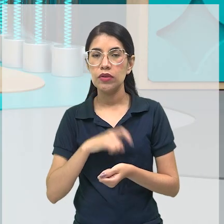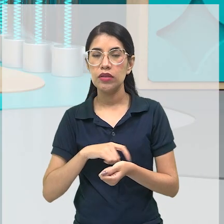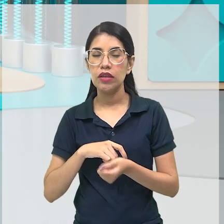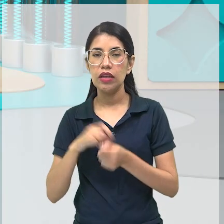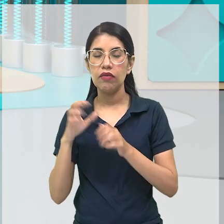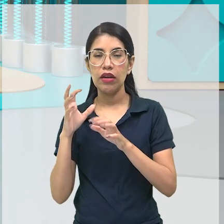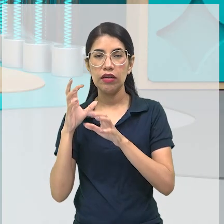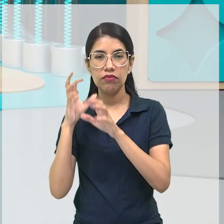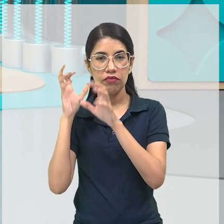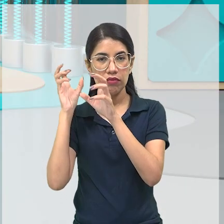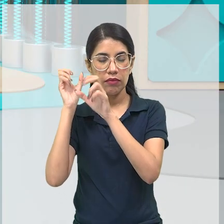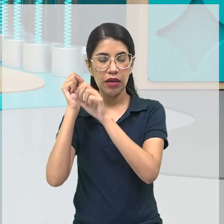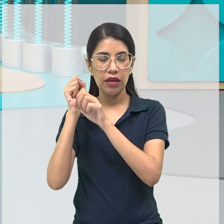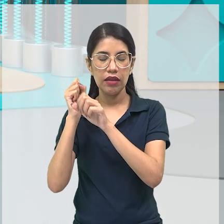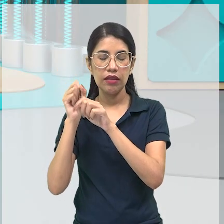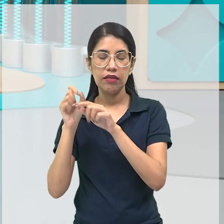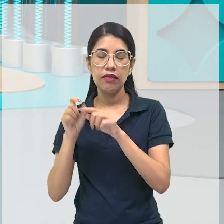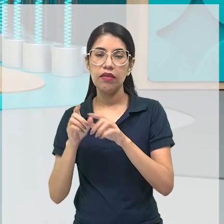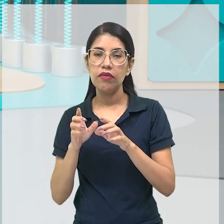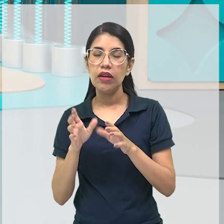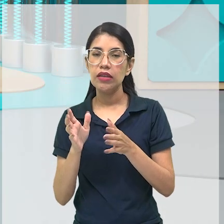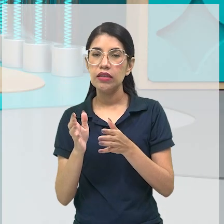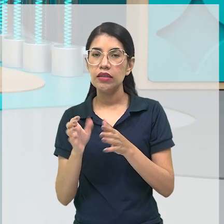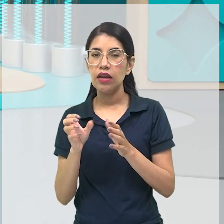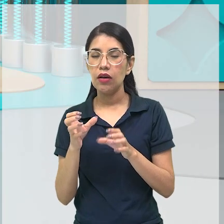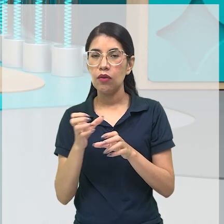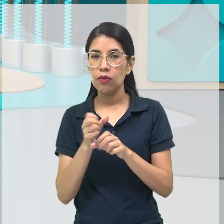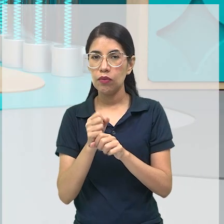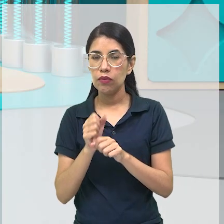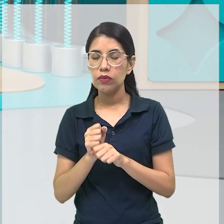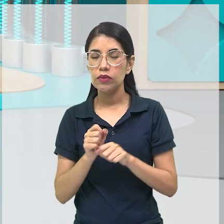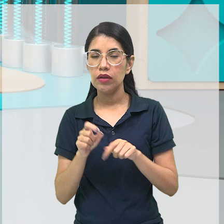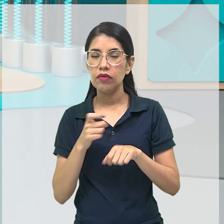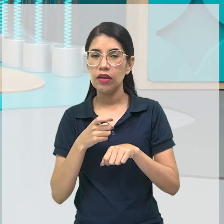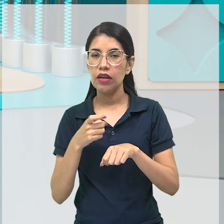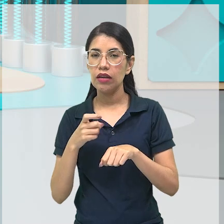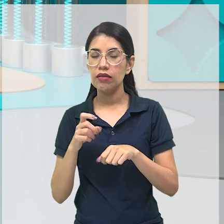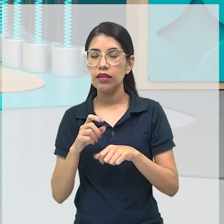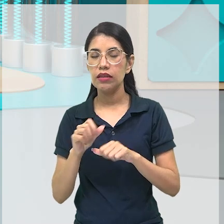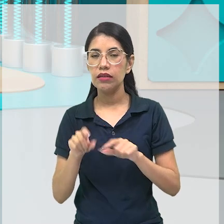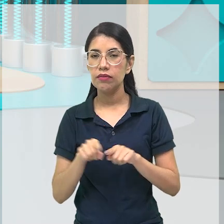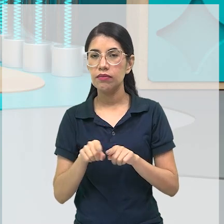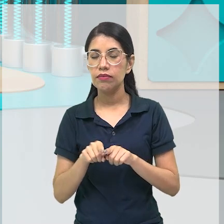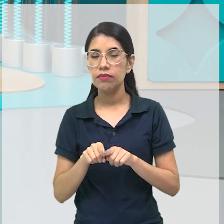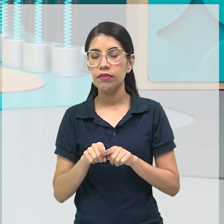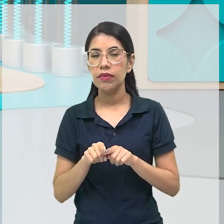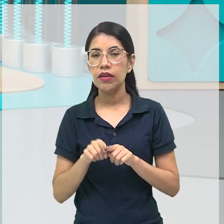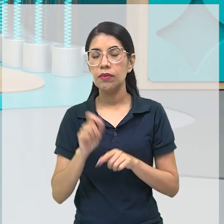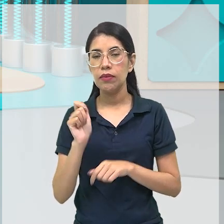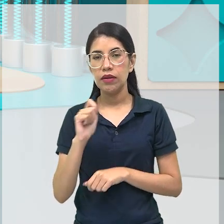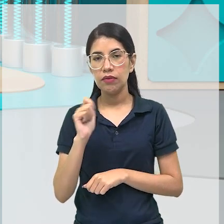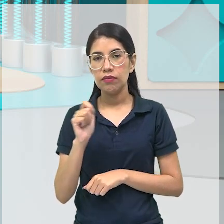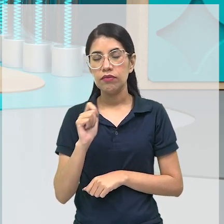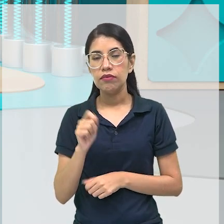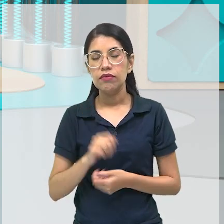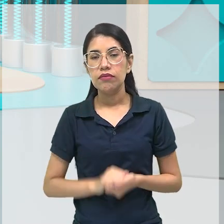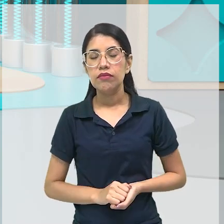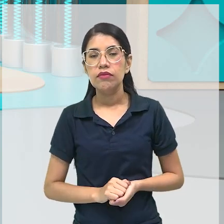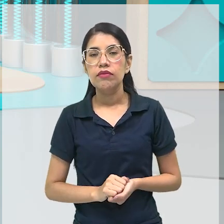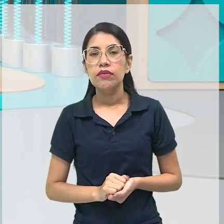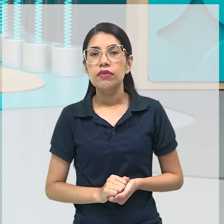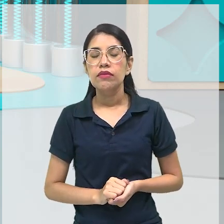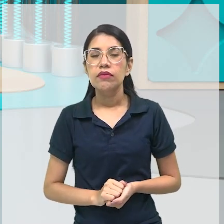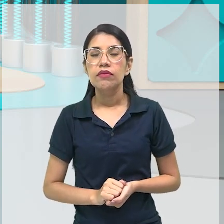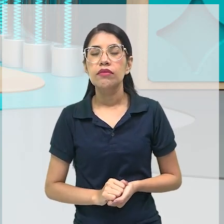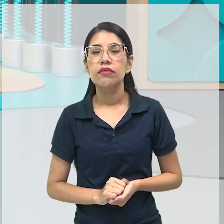região e vai destruindo todo o tecido do cérebro, causando graves sequelas. Então, as hemorragias internas